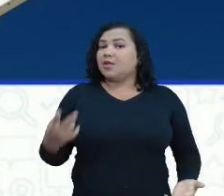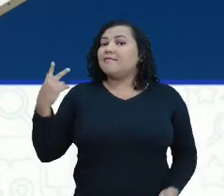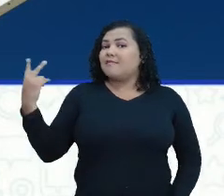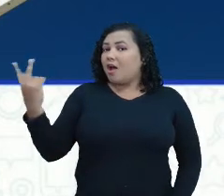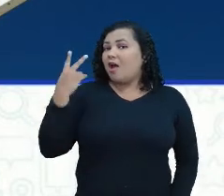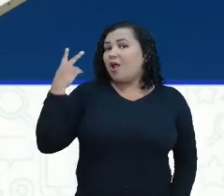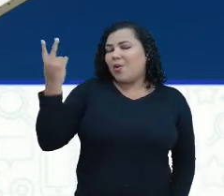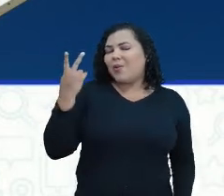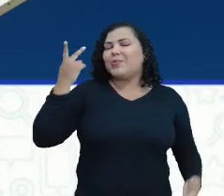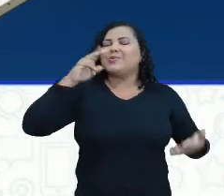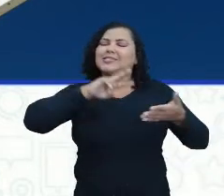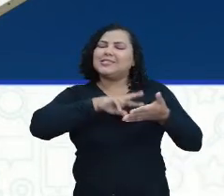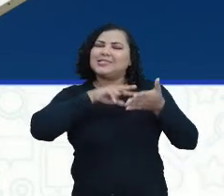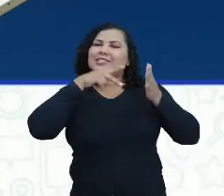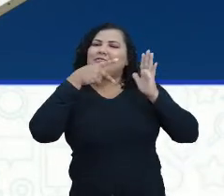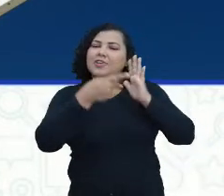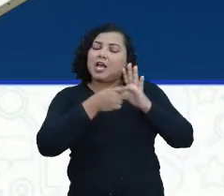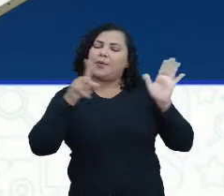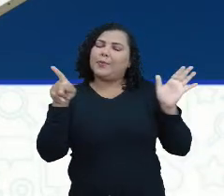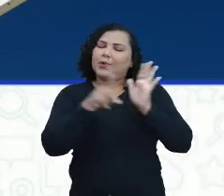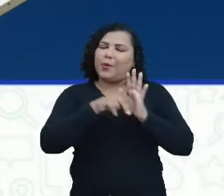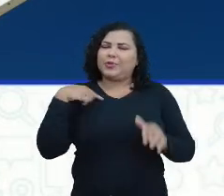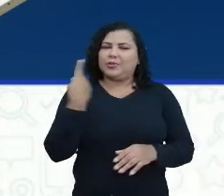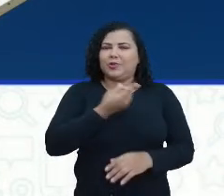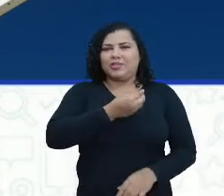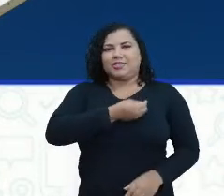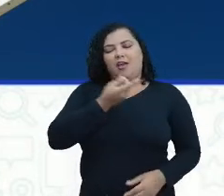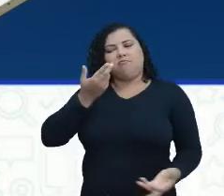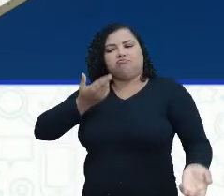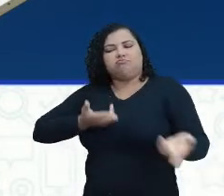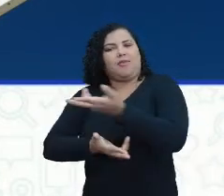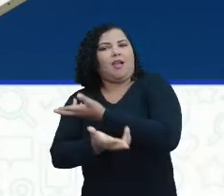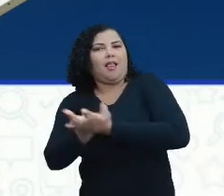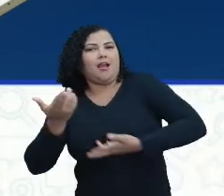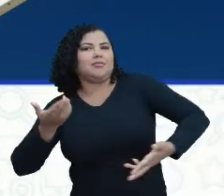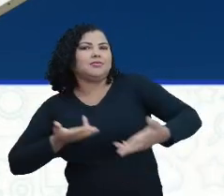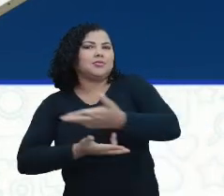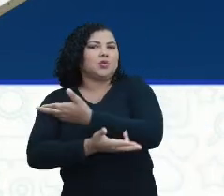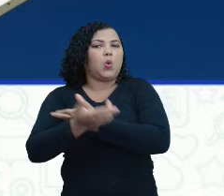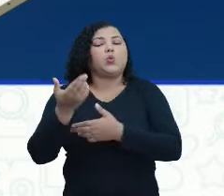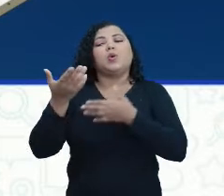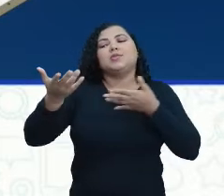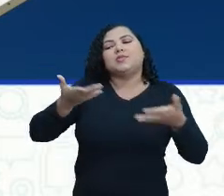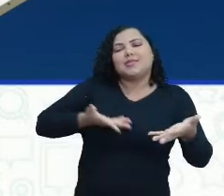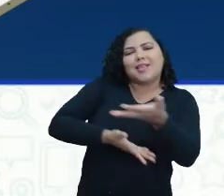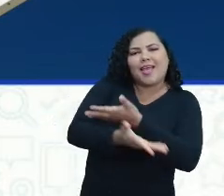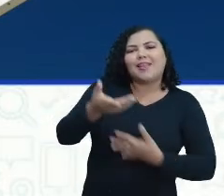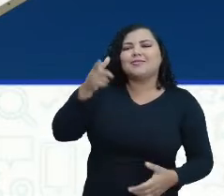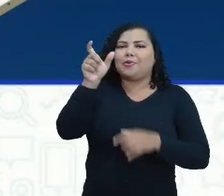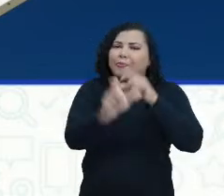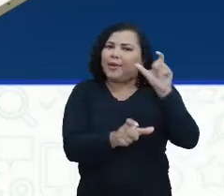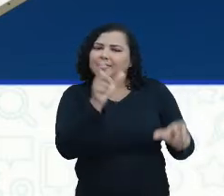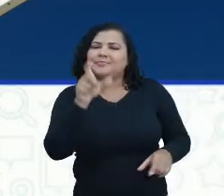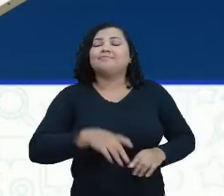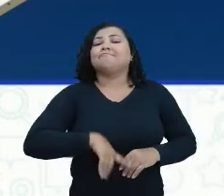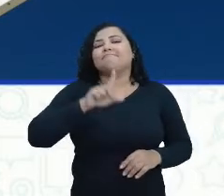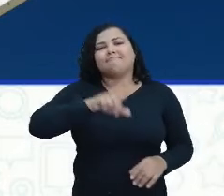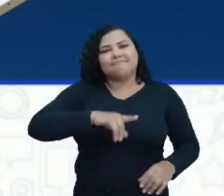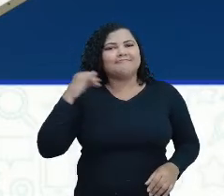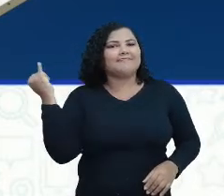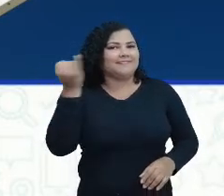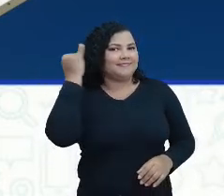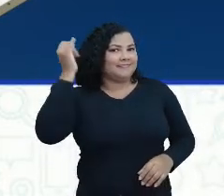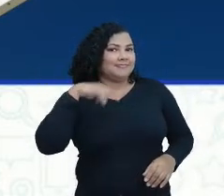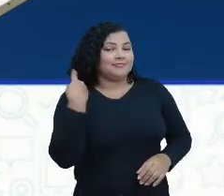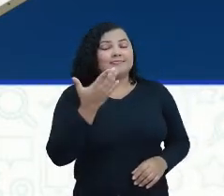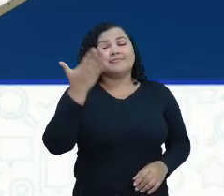e significados para a nossa vida, para as nossas relações, para as nossas interações. Né? É muito importante a